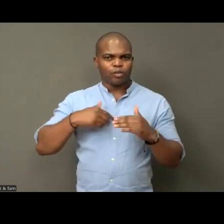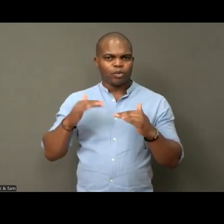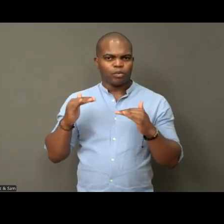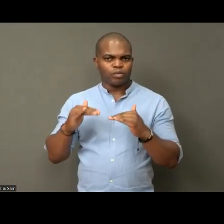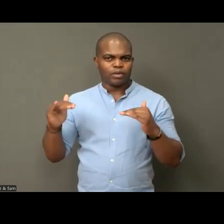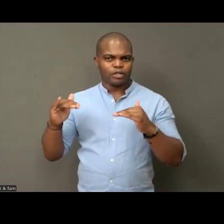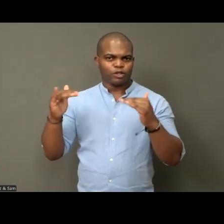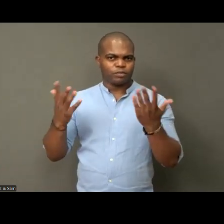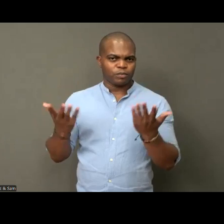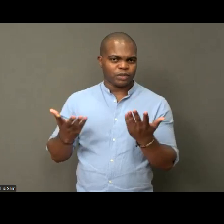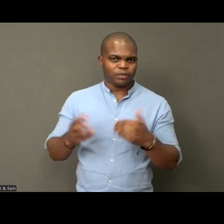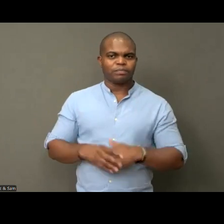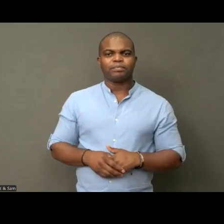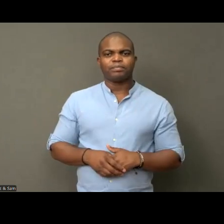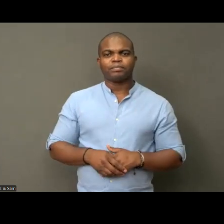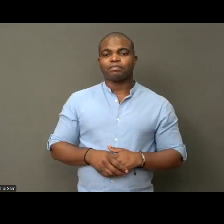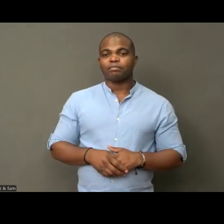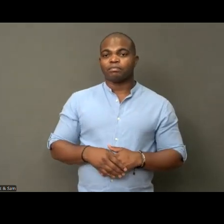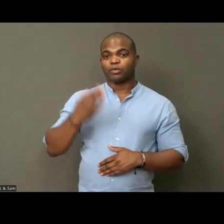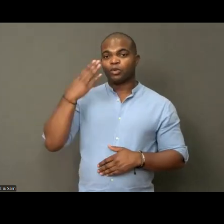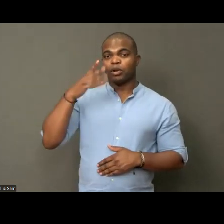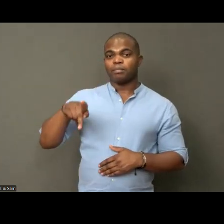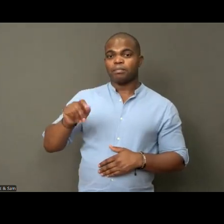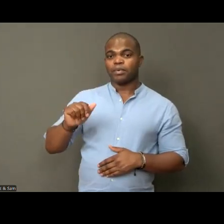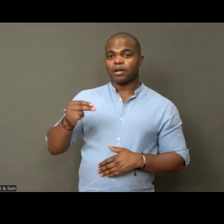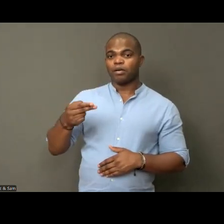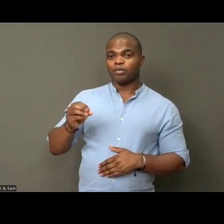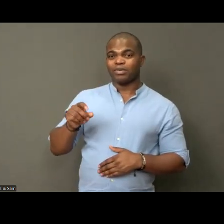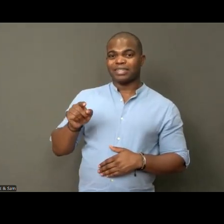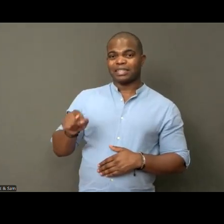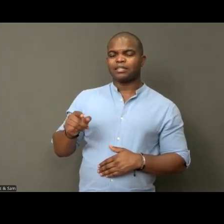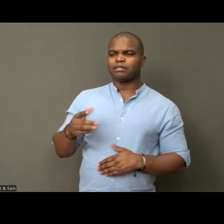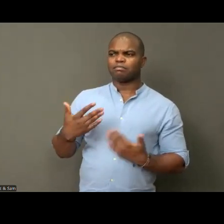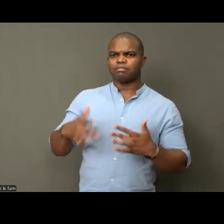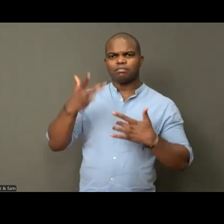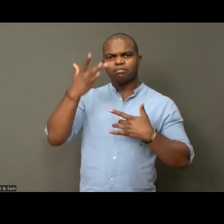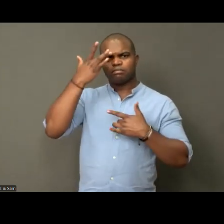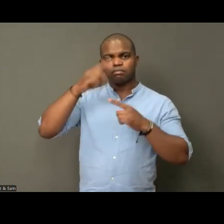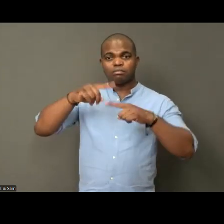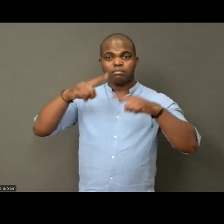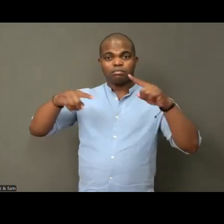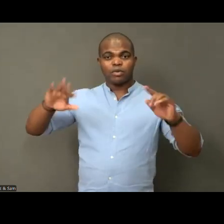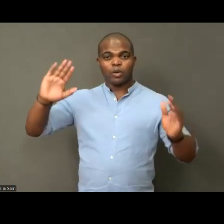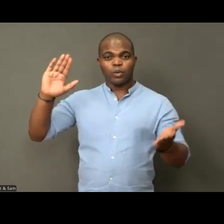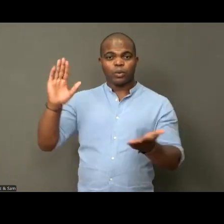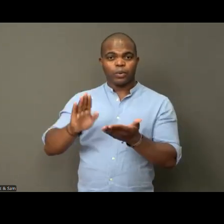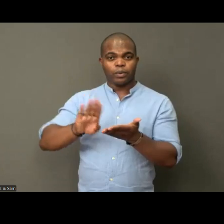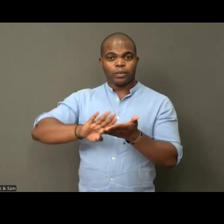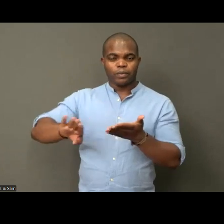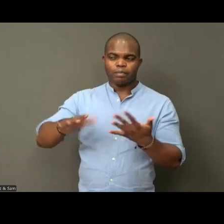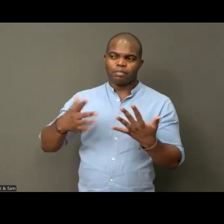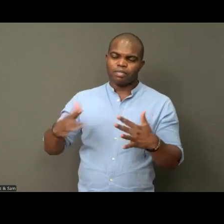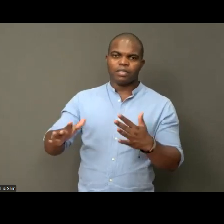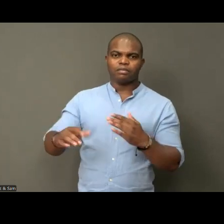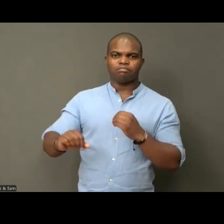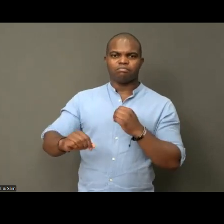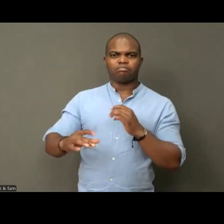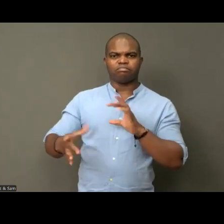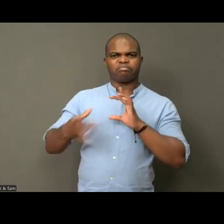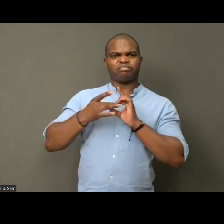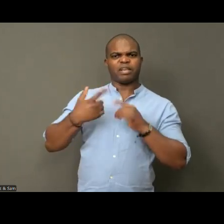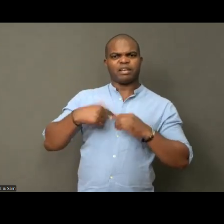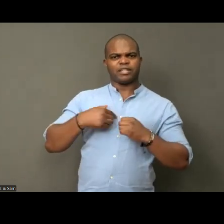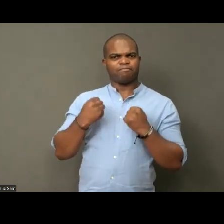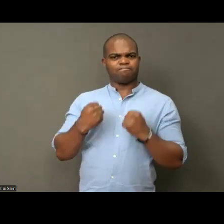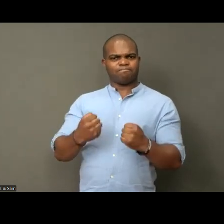mostra o esforço que estamos fazendo. A nossa missão como força-tarefa é de reunir as pessoas para lutar